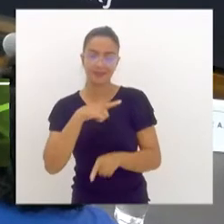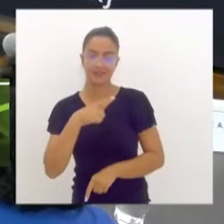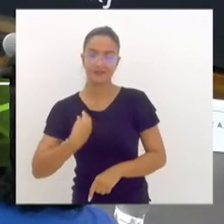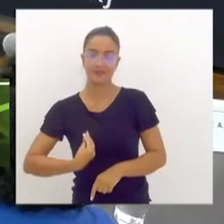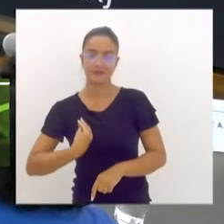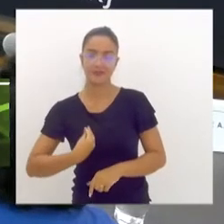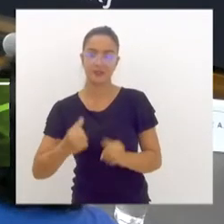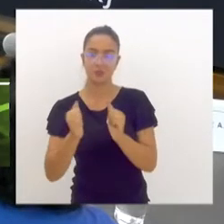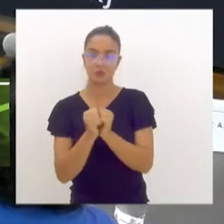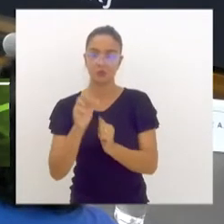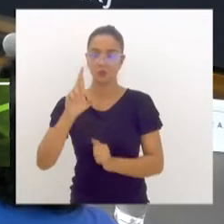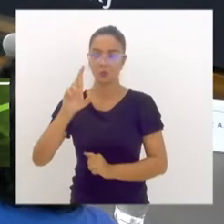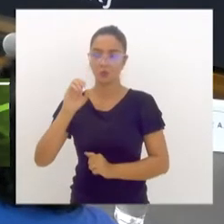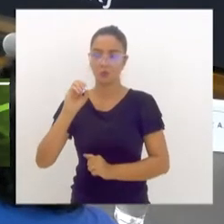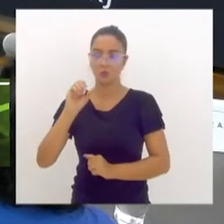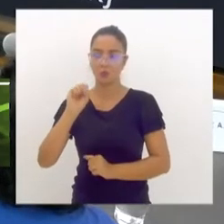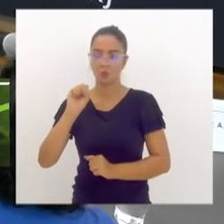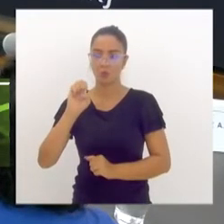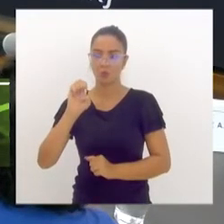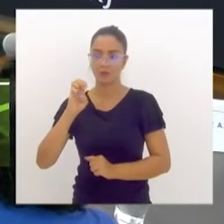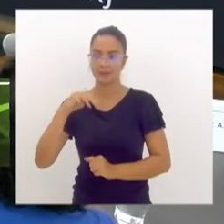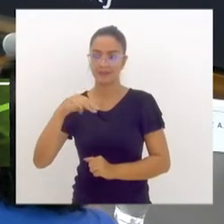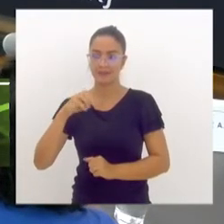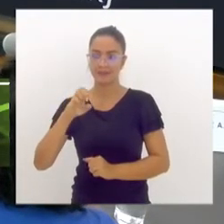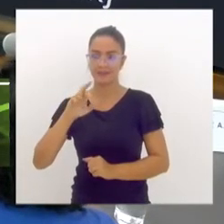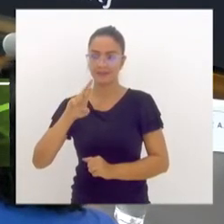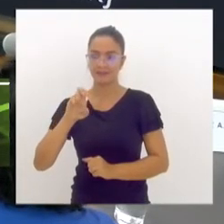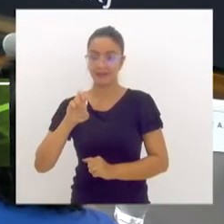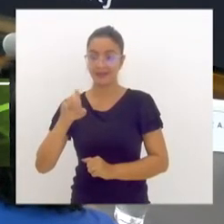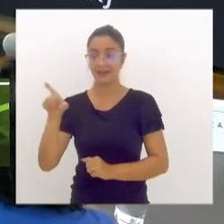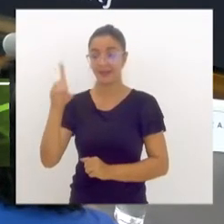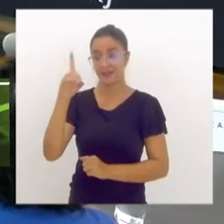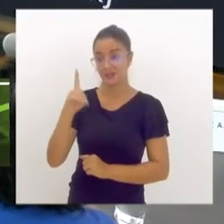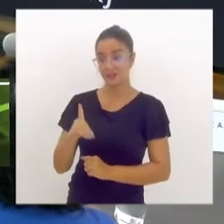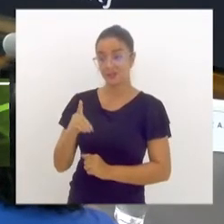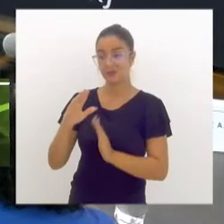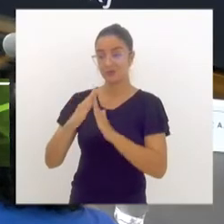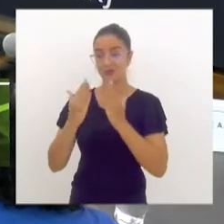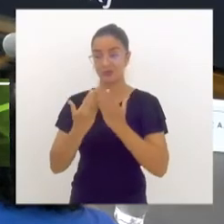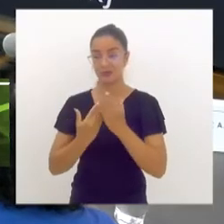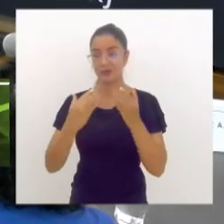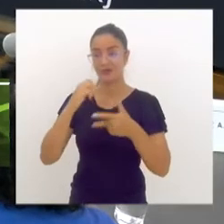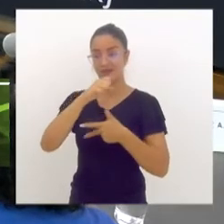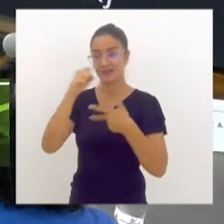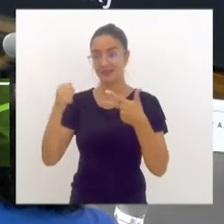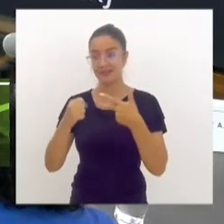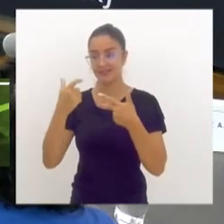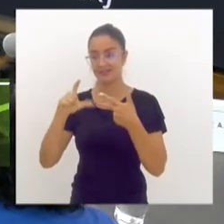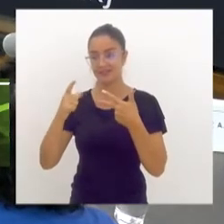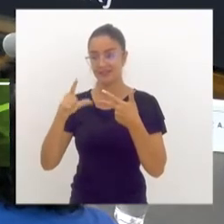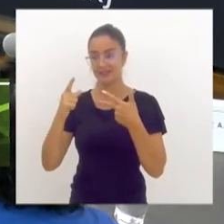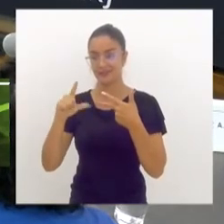da Rosemary, que é diretora da Escola do Legislativo aqui da LERJ. Obrigado, Rosemary, pela presença.